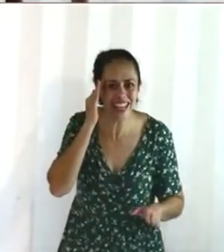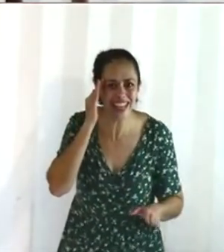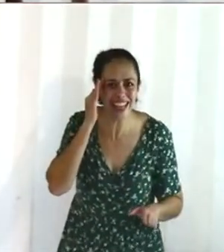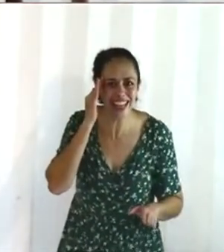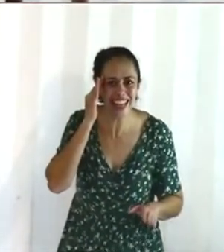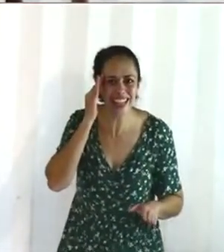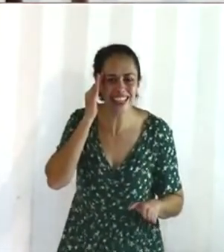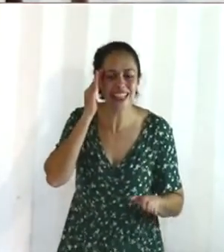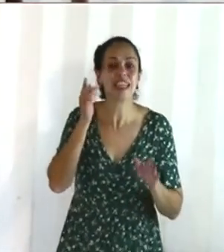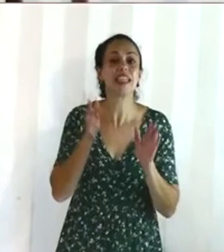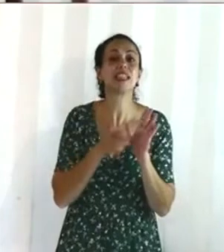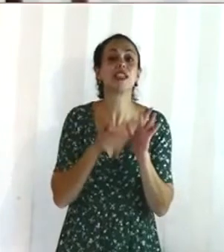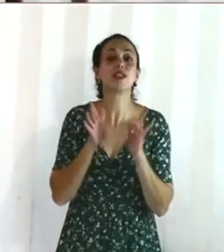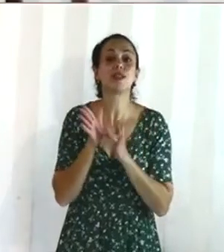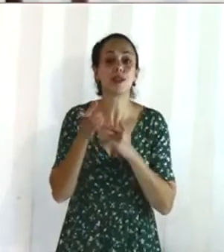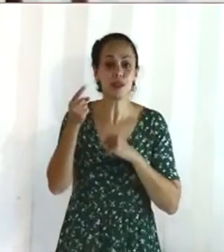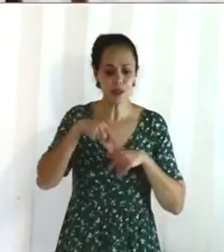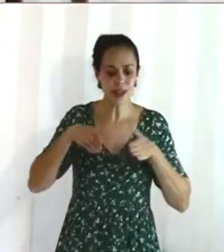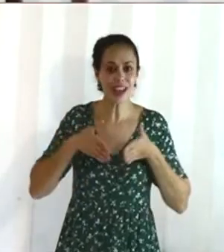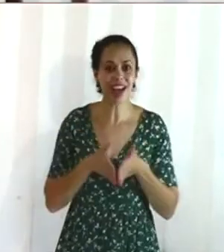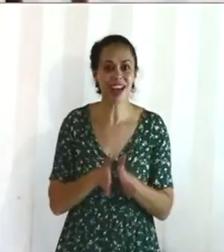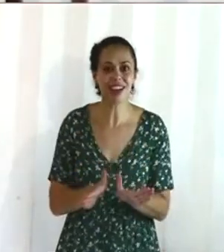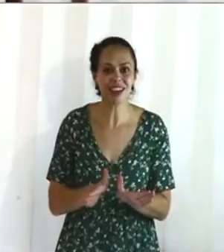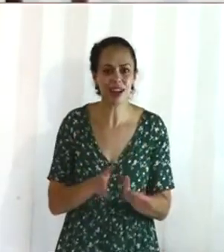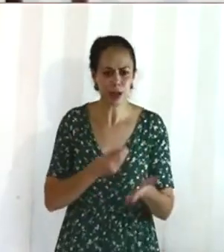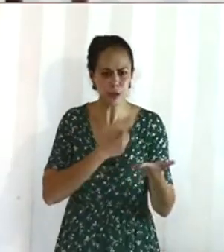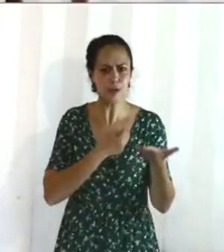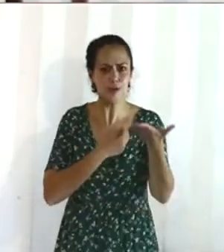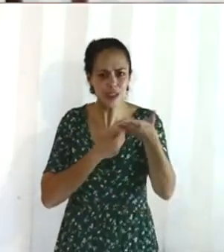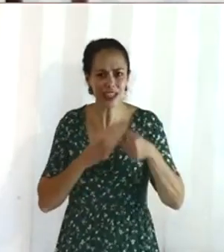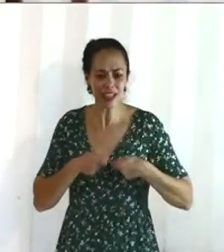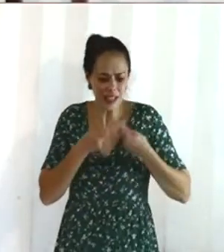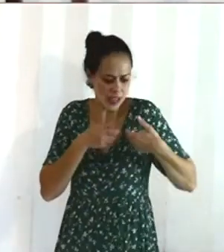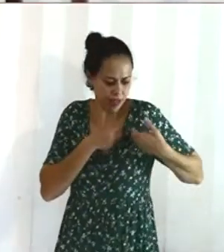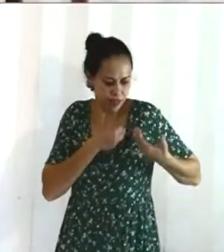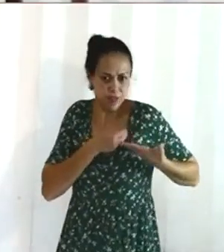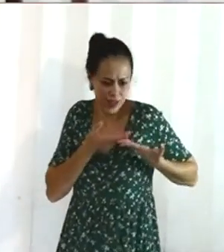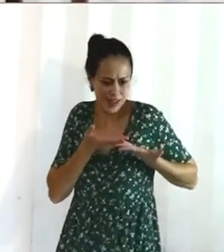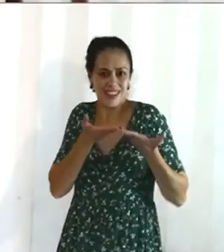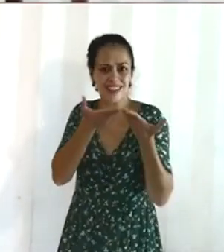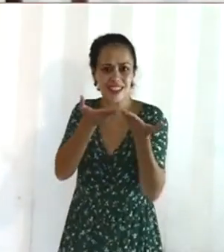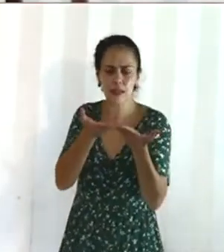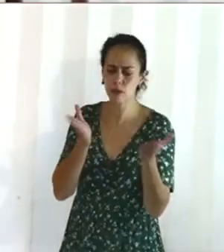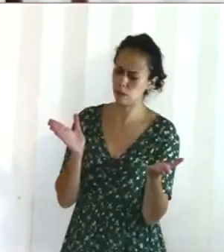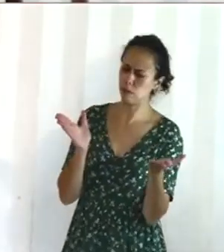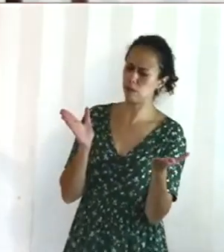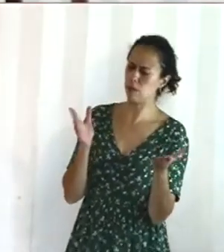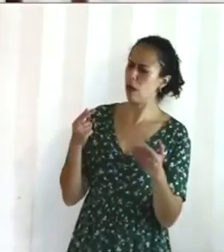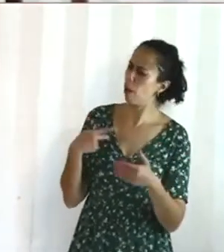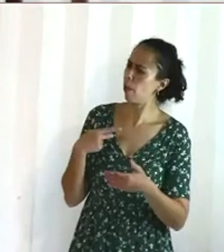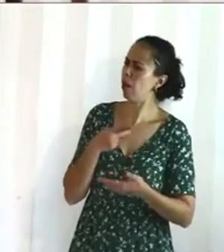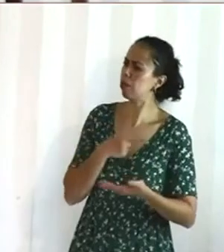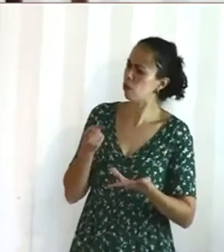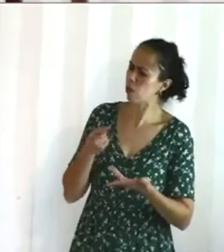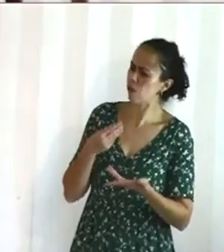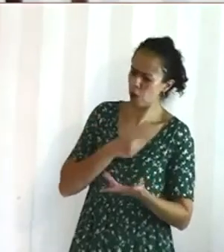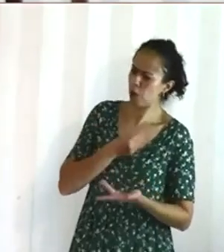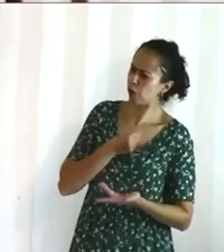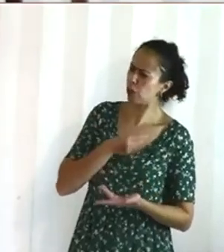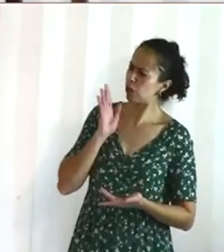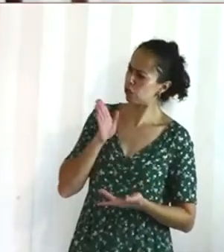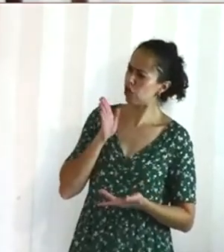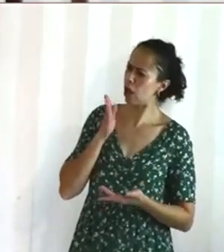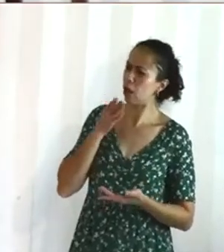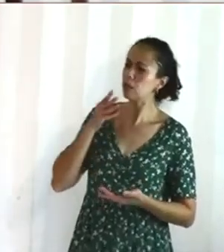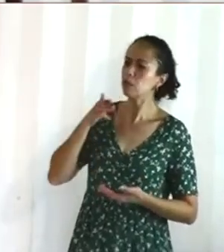vida. Mas pastor, eu já tenho vida, eu estou vivendo, eu estou respirando, eu estou falando, eu tenho vida. Mas existe uma vida que você